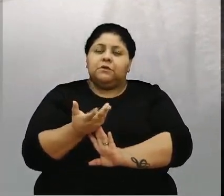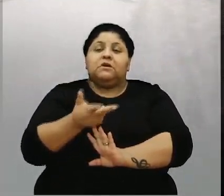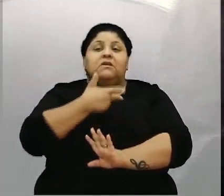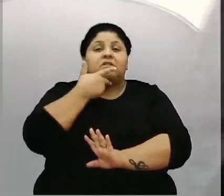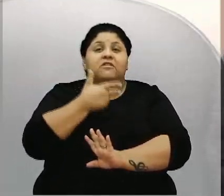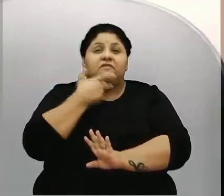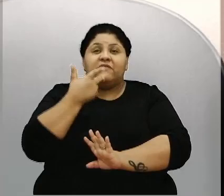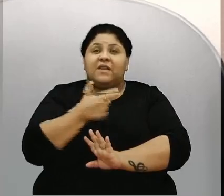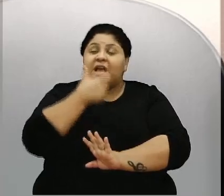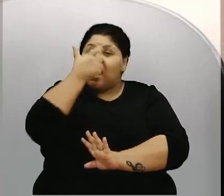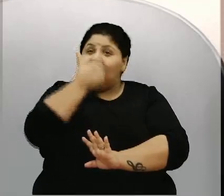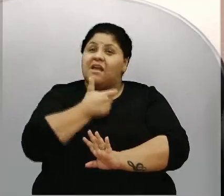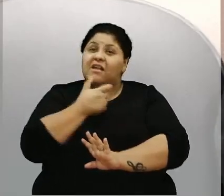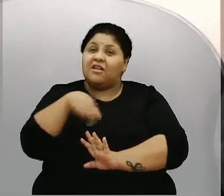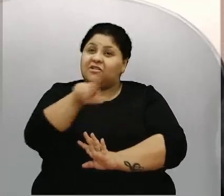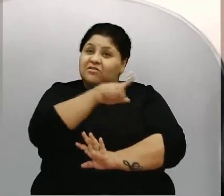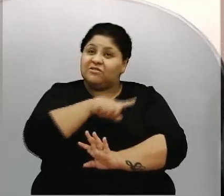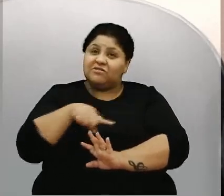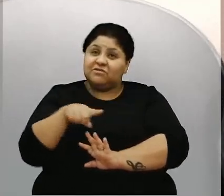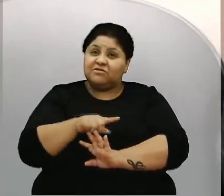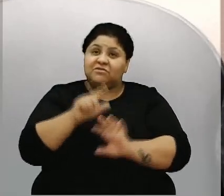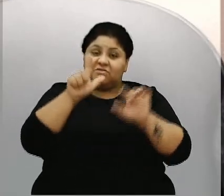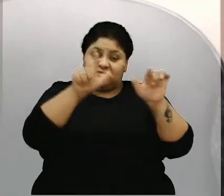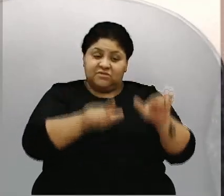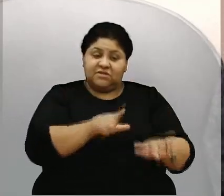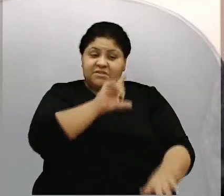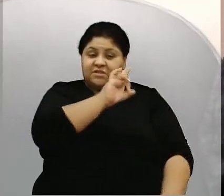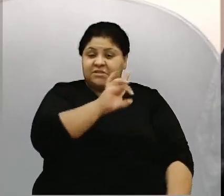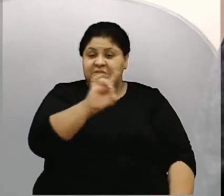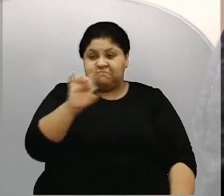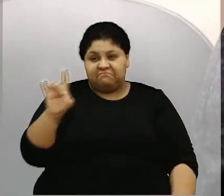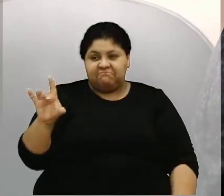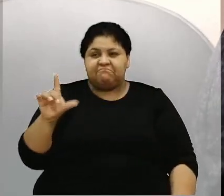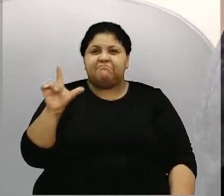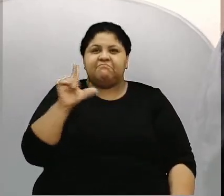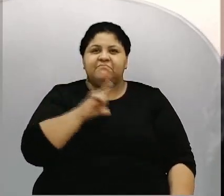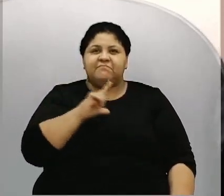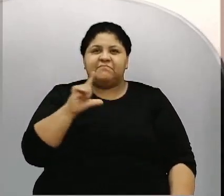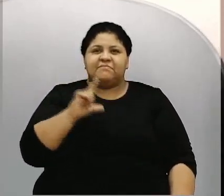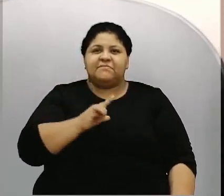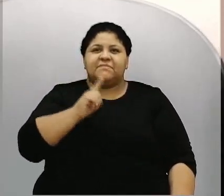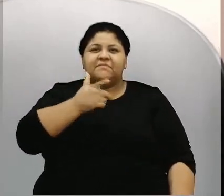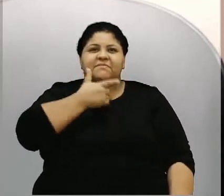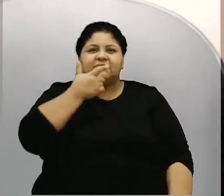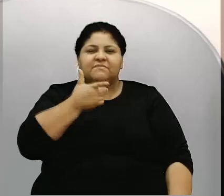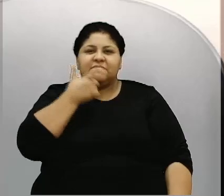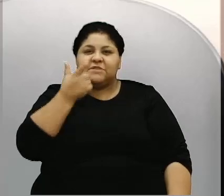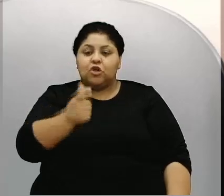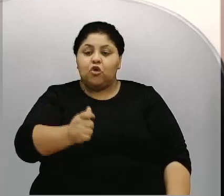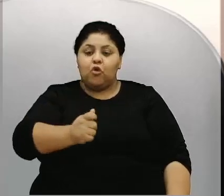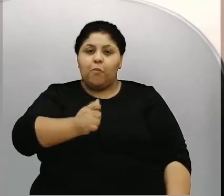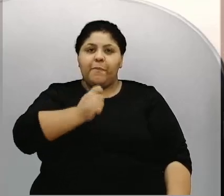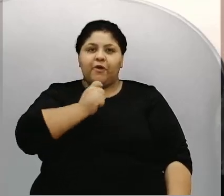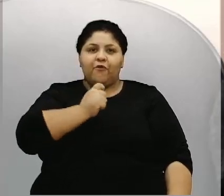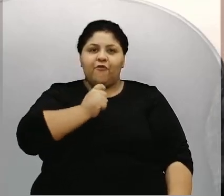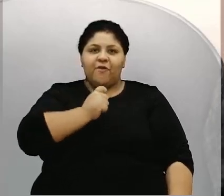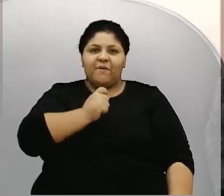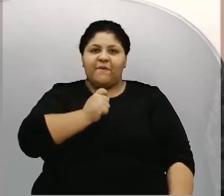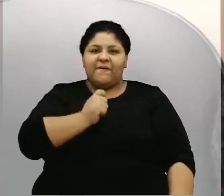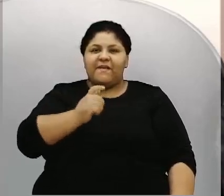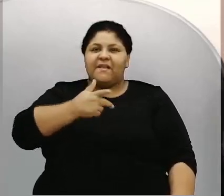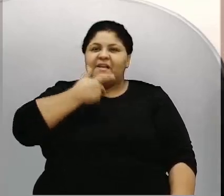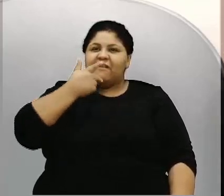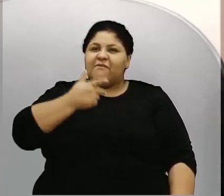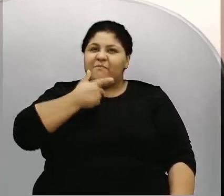reforçar, eu acho que isso, nós estamos aqui num espaço em que cada um realmente tem a fala e o microfone para fazer e trazer as